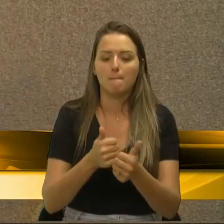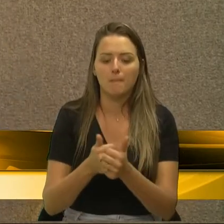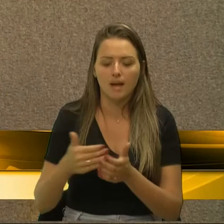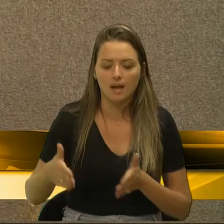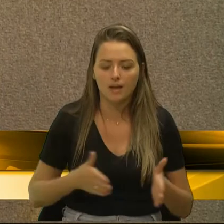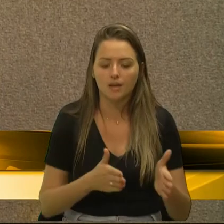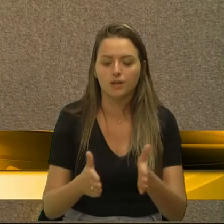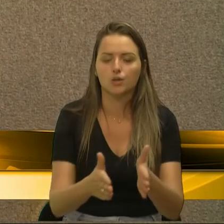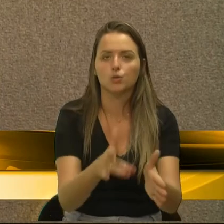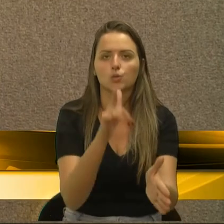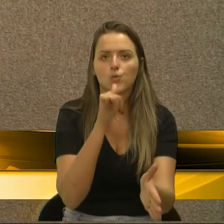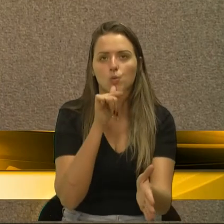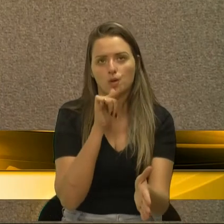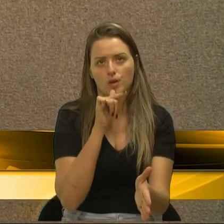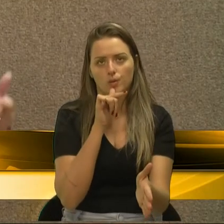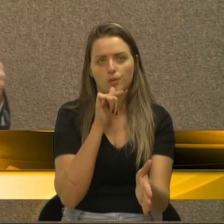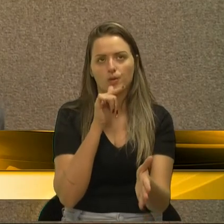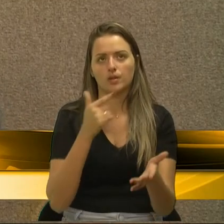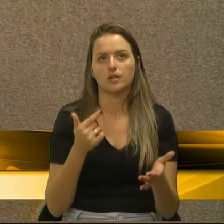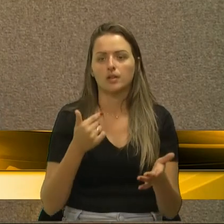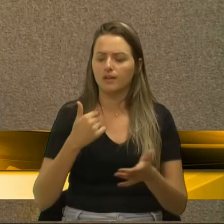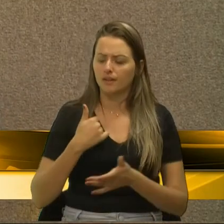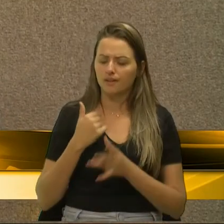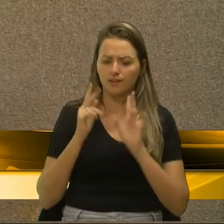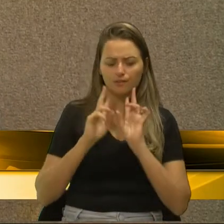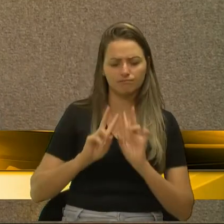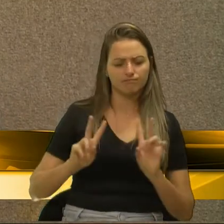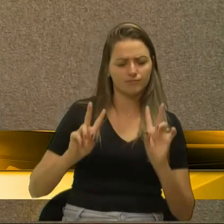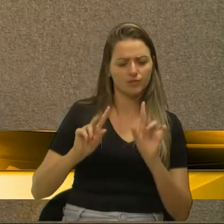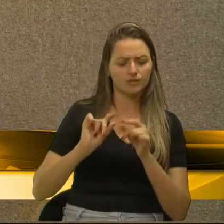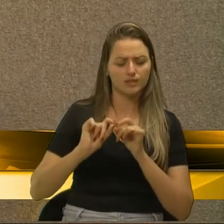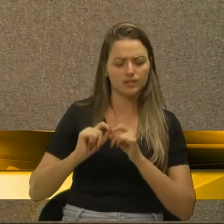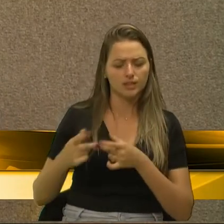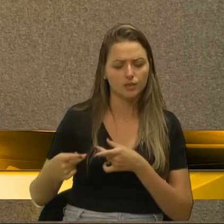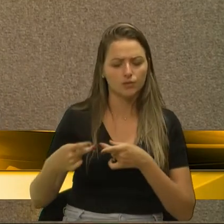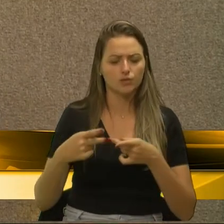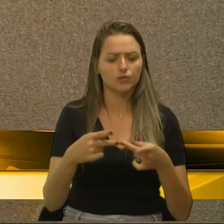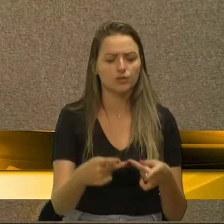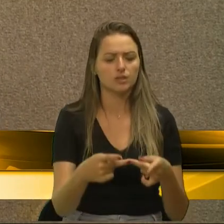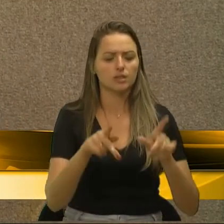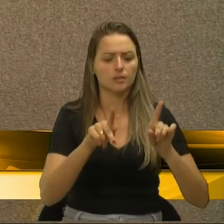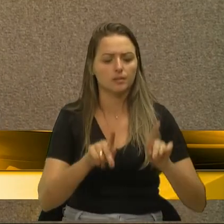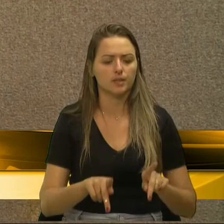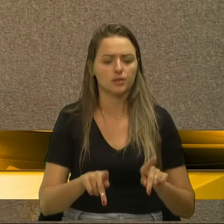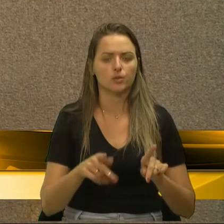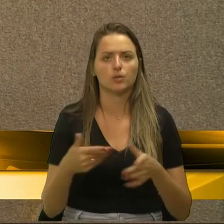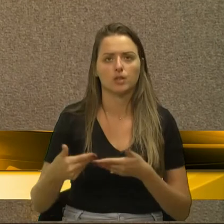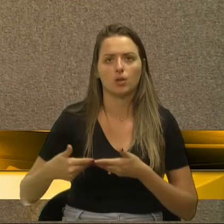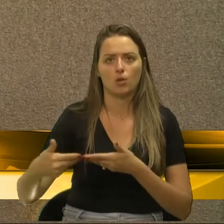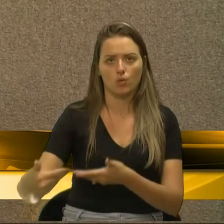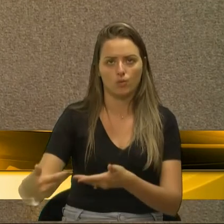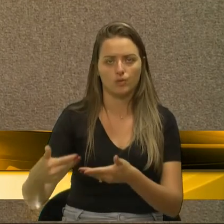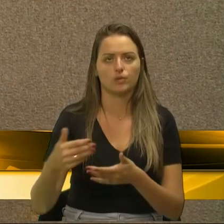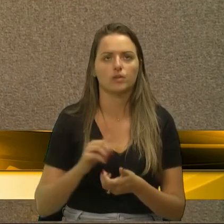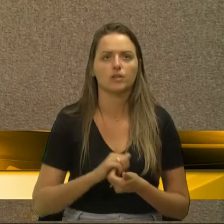riacho. E eu ali, fazendo uma visita a um morador que nos pediu, nos